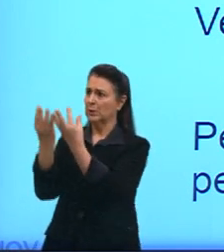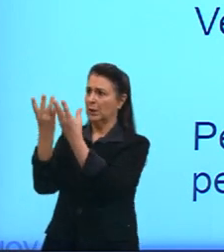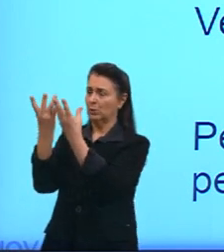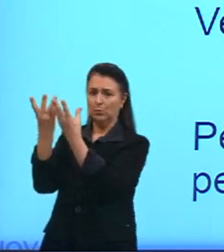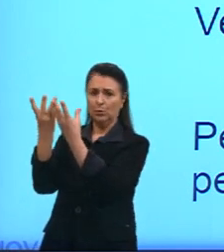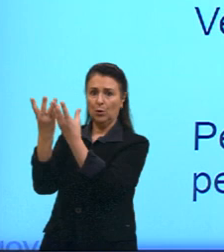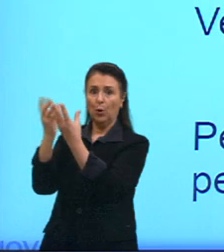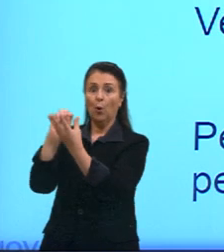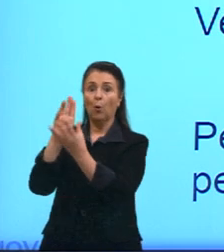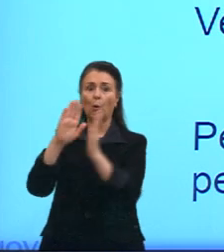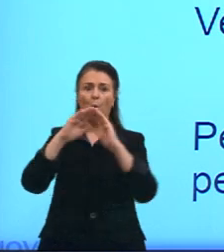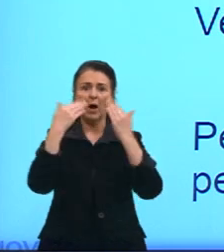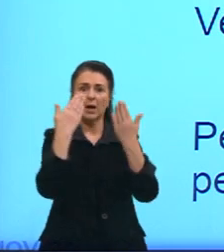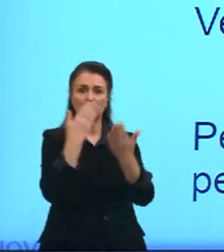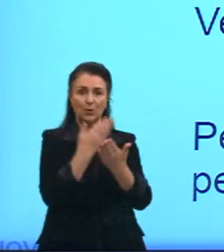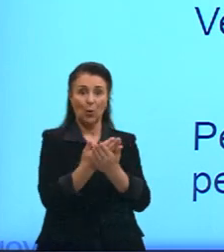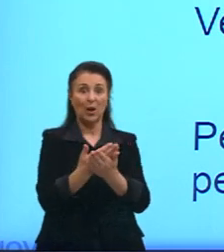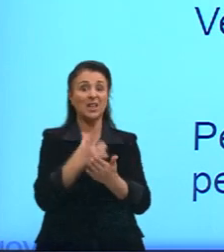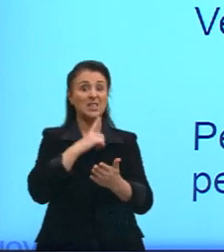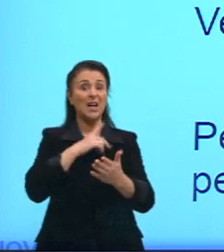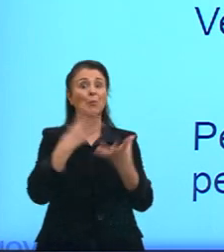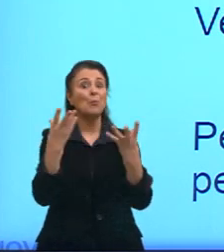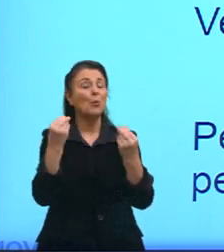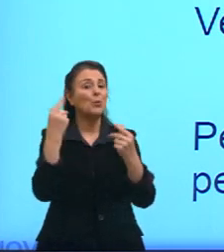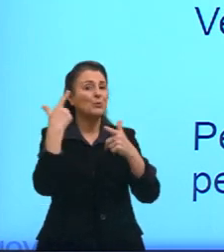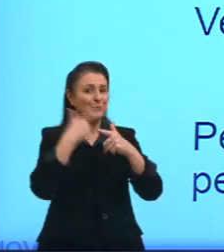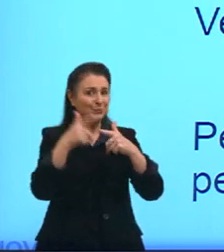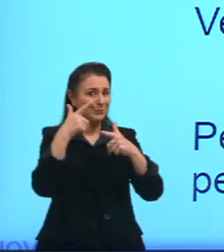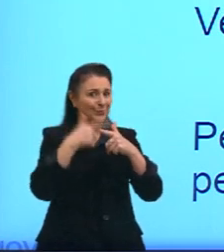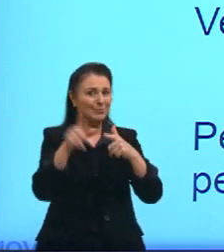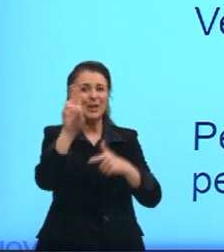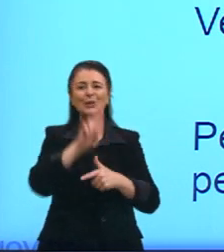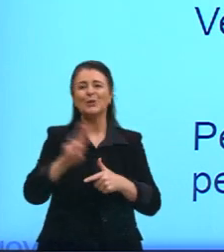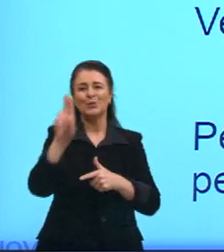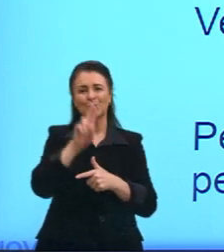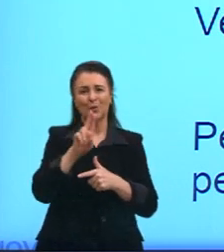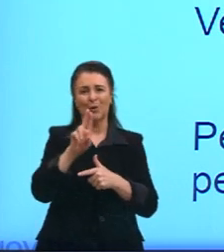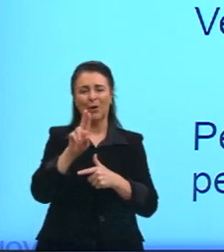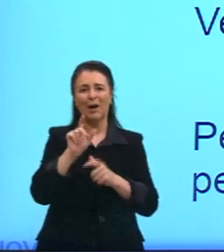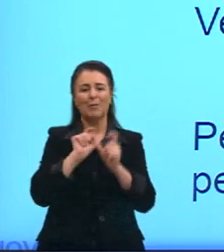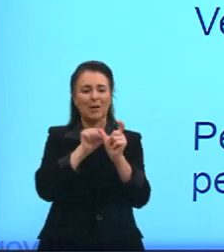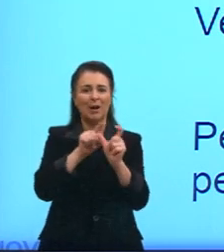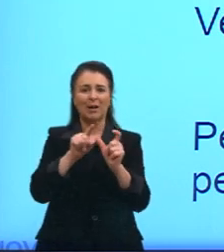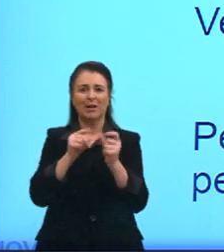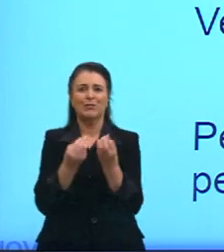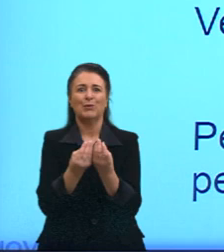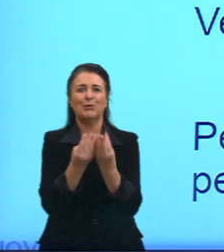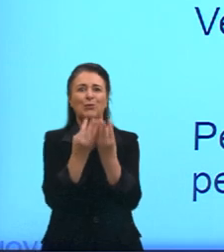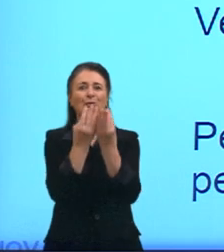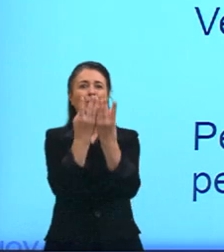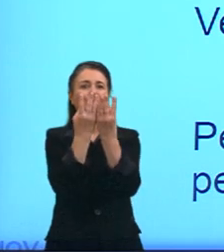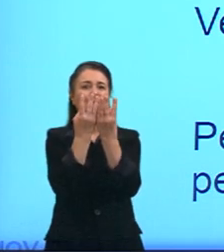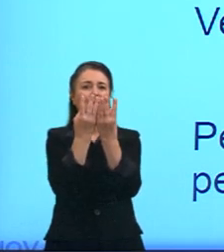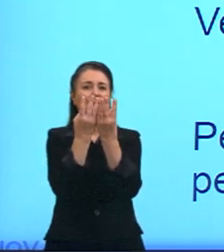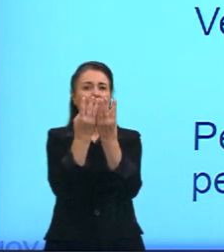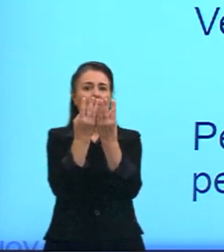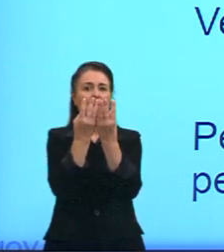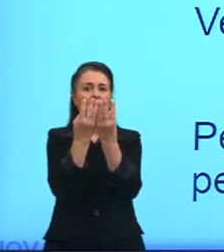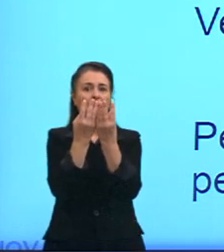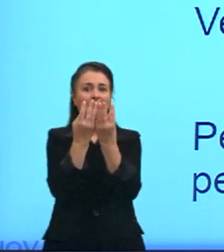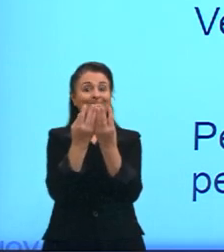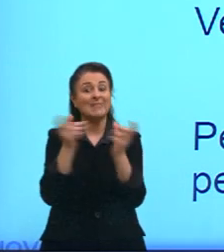né a frase como ela foi estruturada não nos permite saber como esse fato acontece